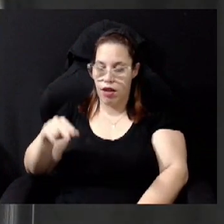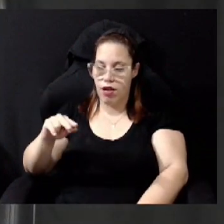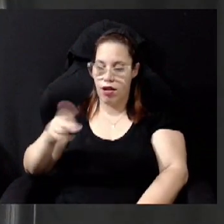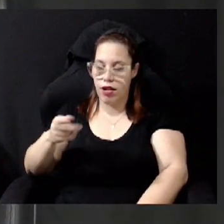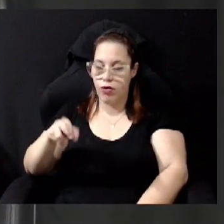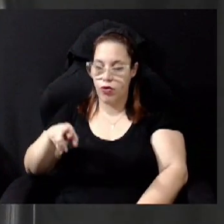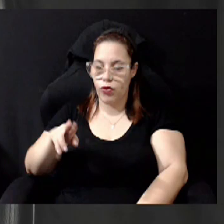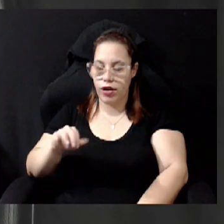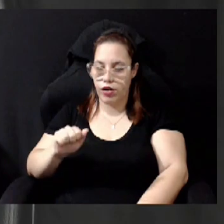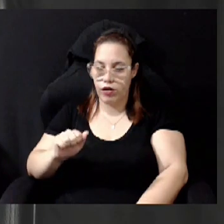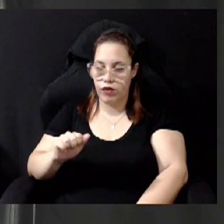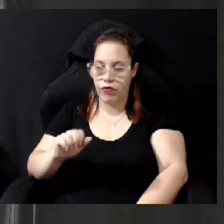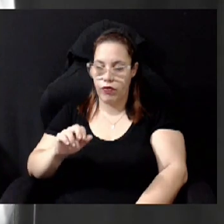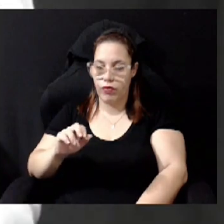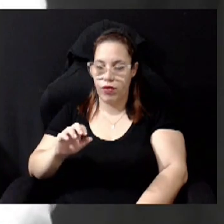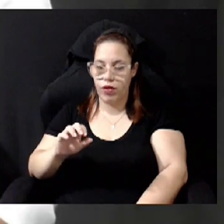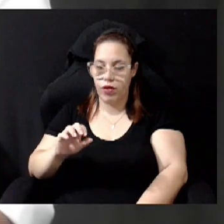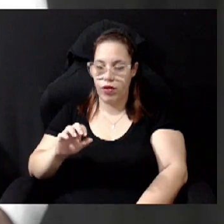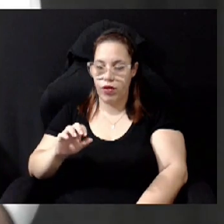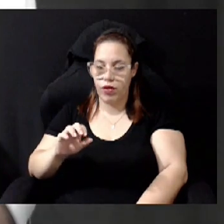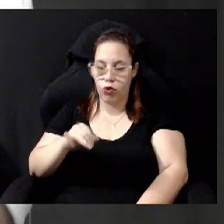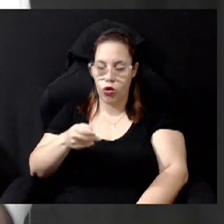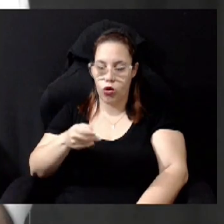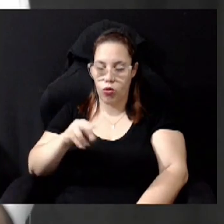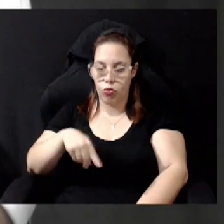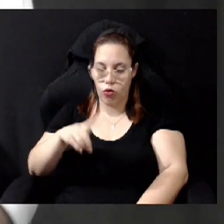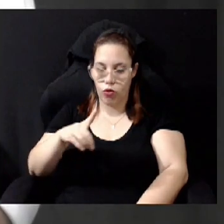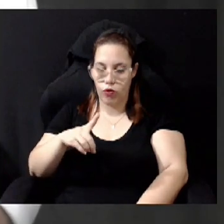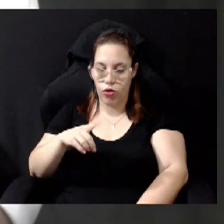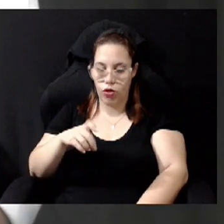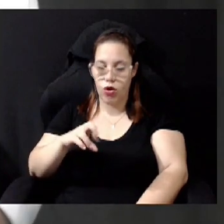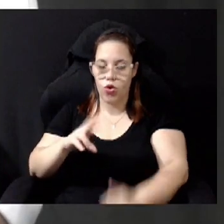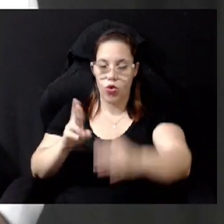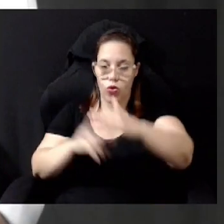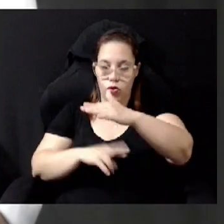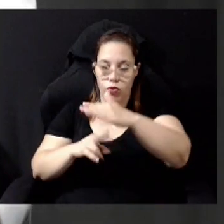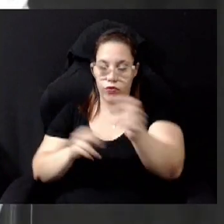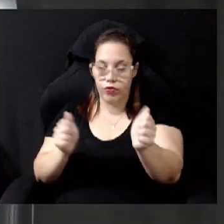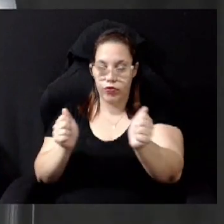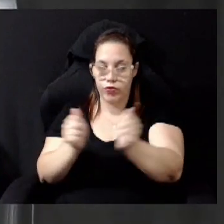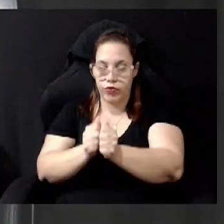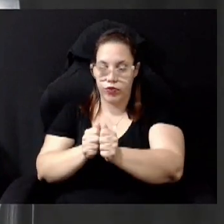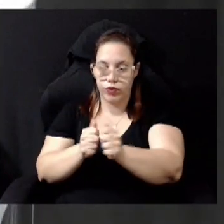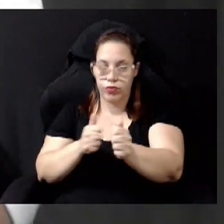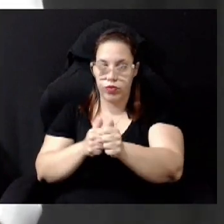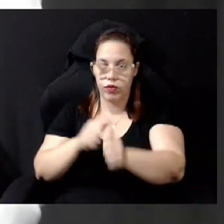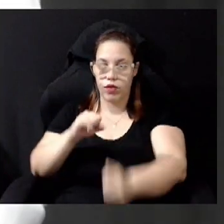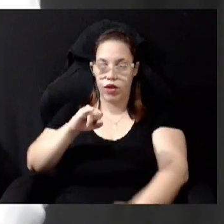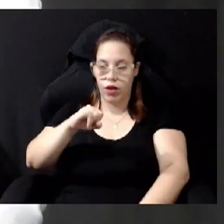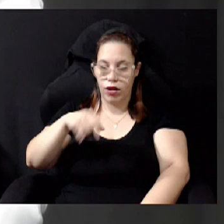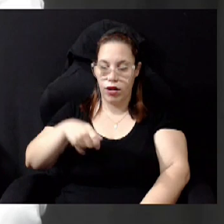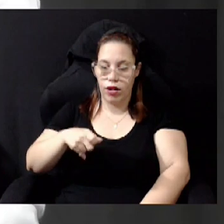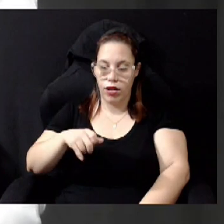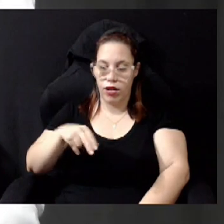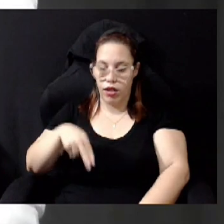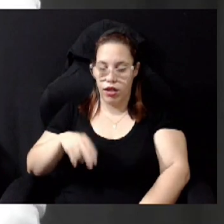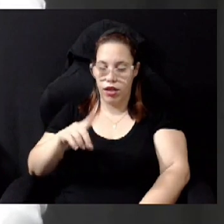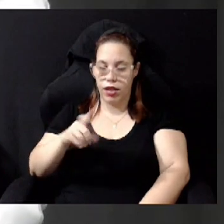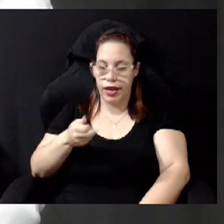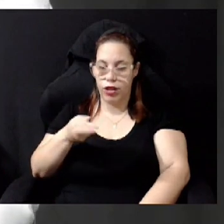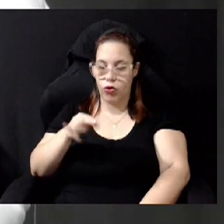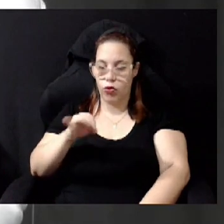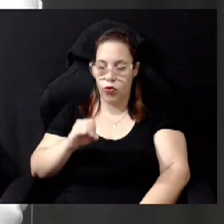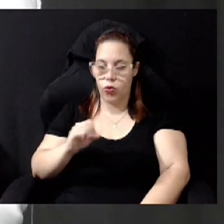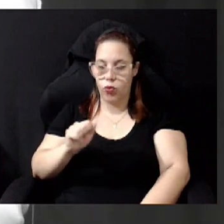Dumont, Rodoanel. Todas elas passam até chegar na divisa com Indaiatuba, ultrapassando a região do Campo Belo. Então é uma região muito